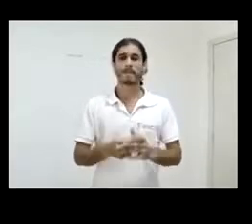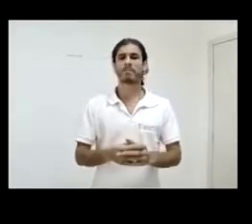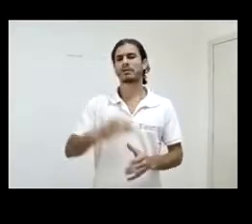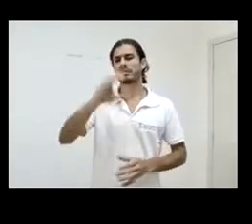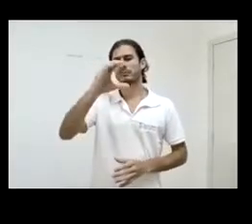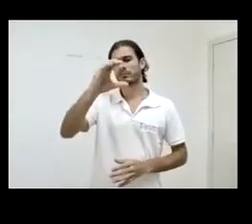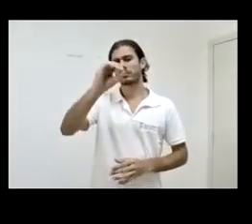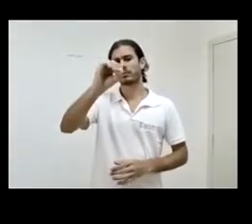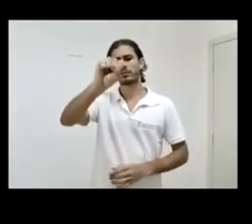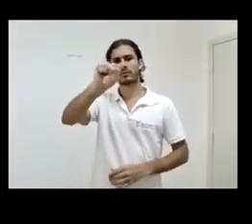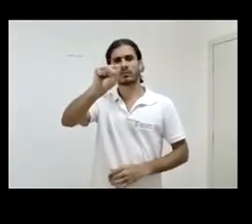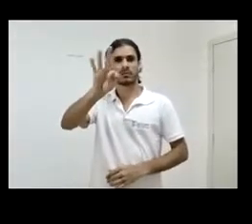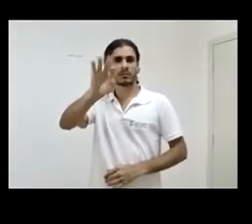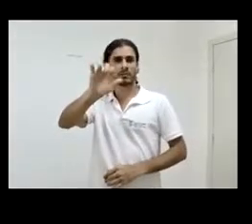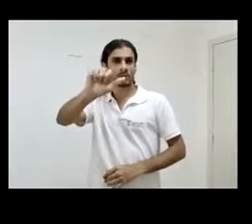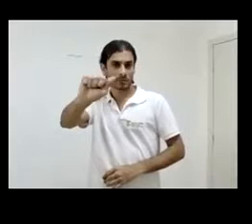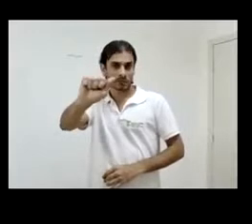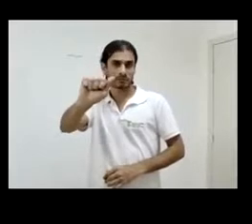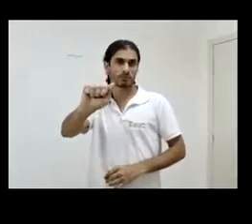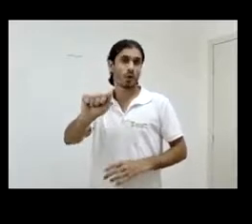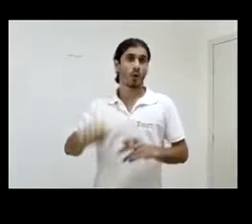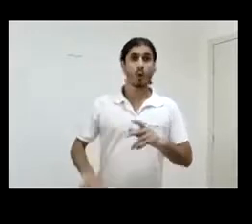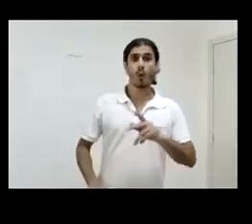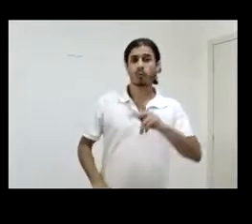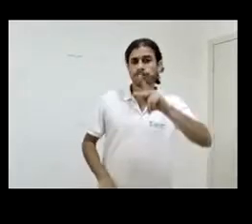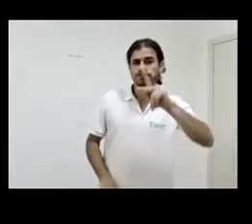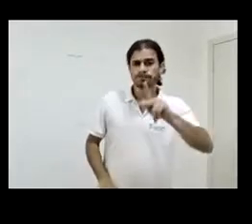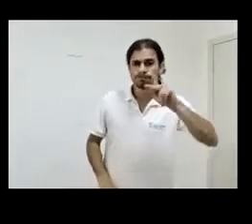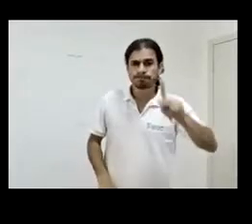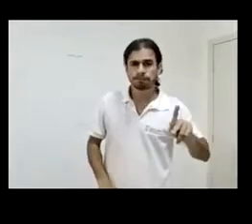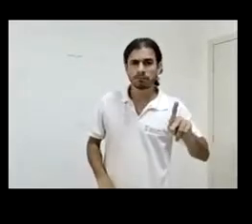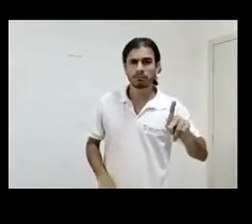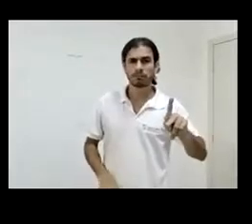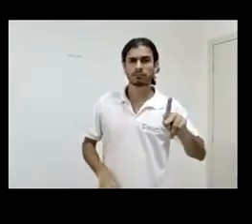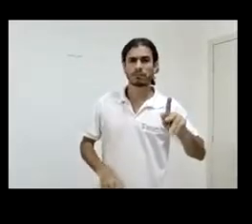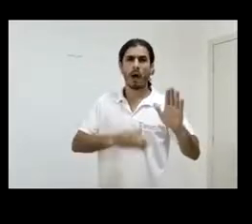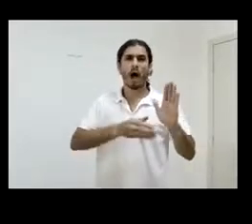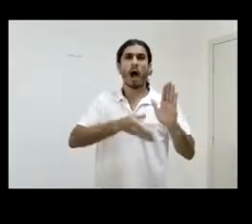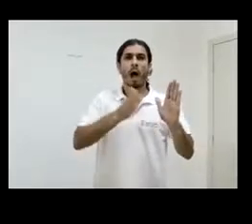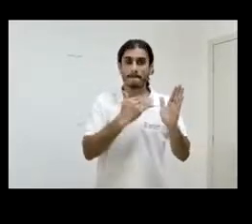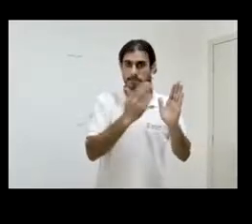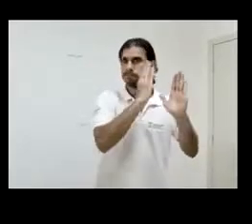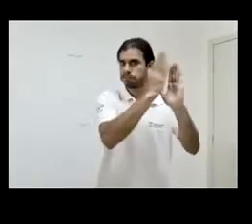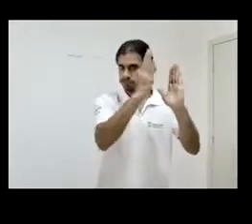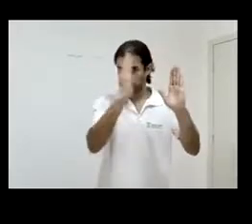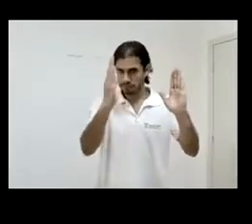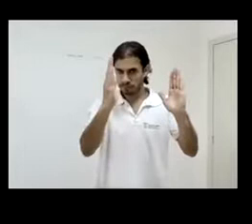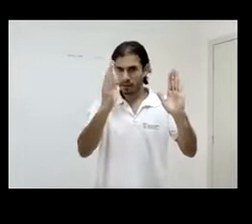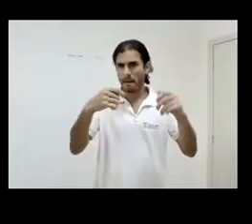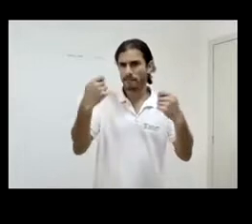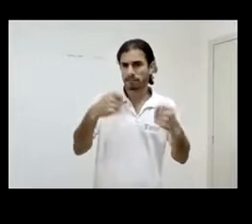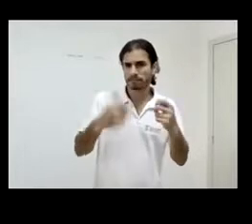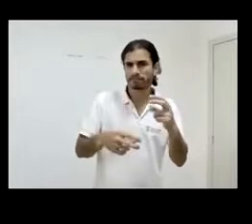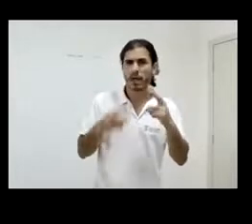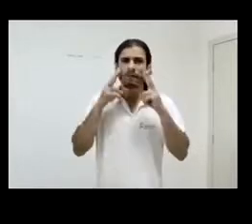profissional bibliotecário, ele deve visualizar os aspectos relacionados à atuação profissional. Então, a gente deve